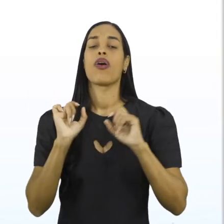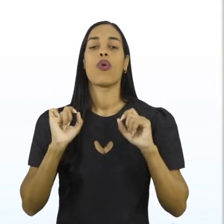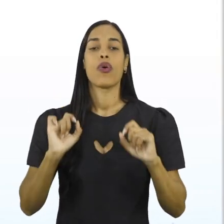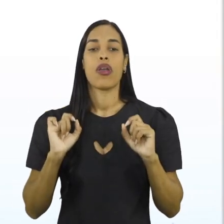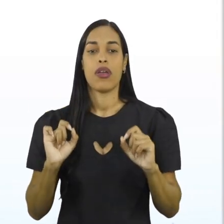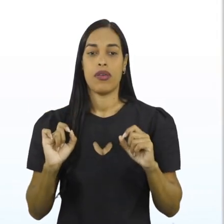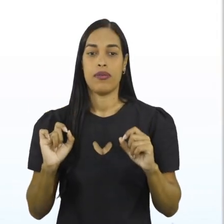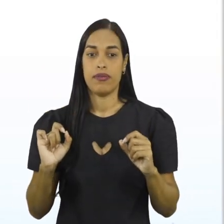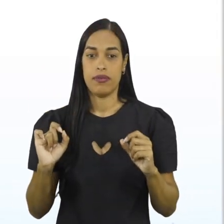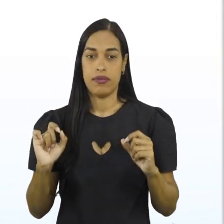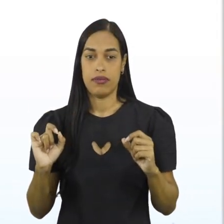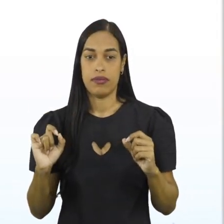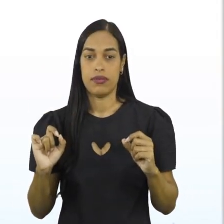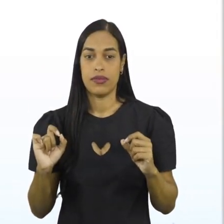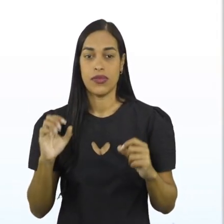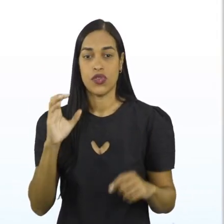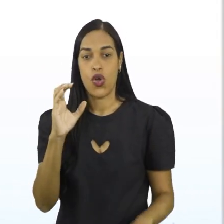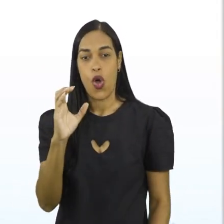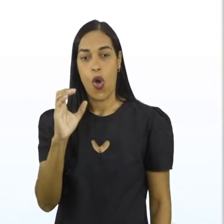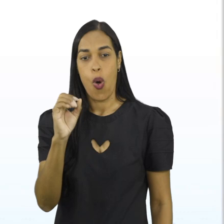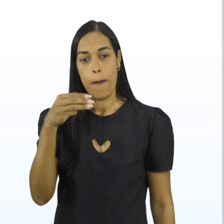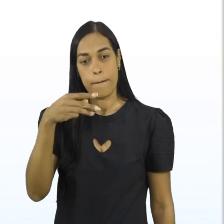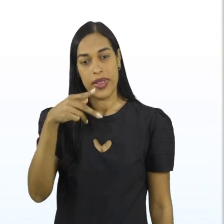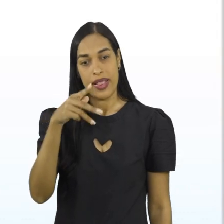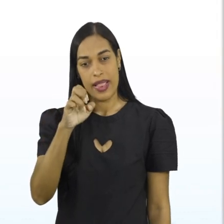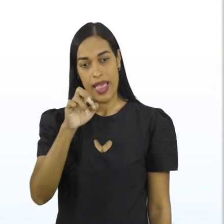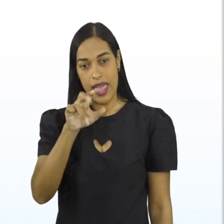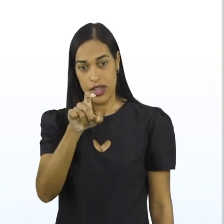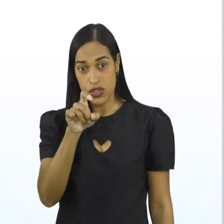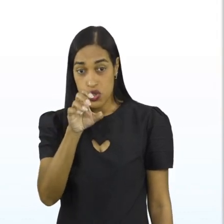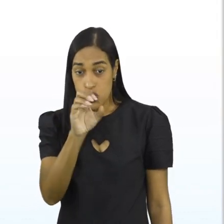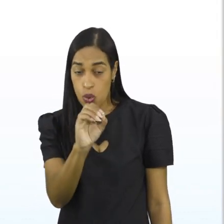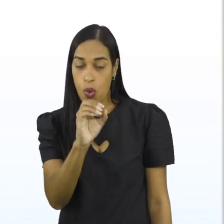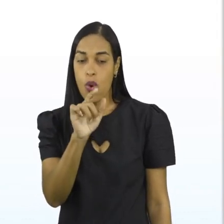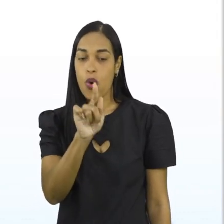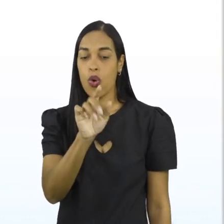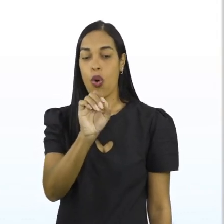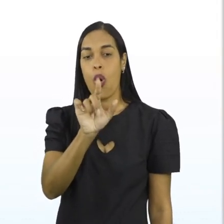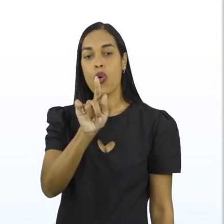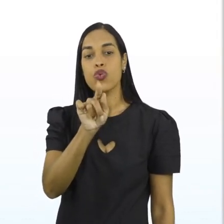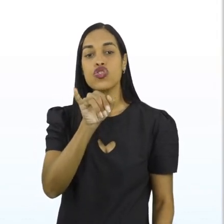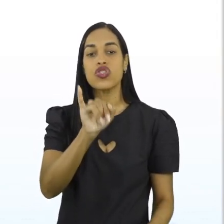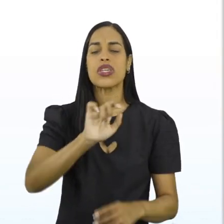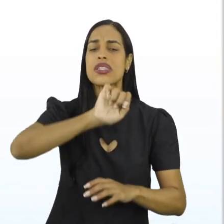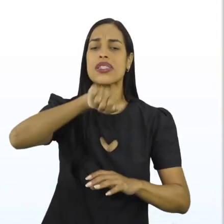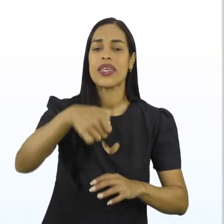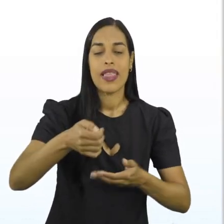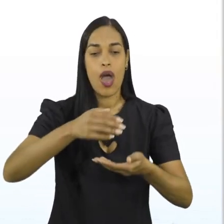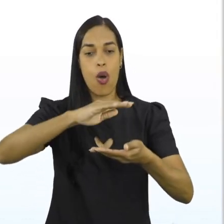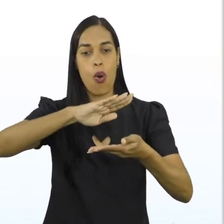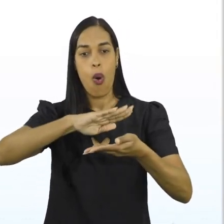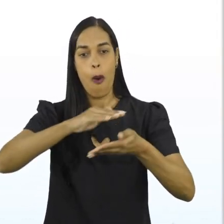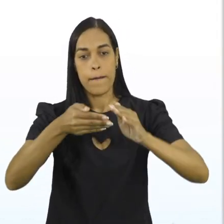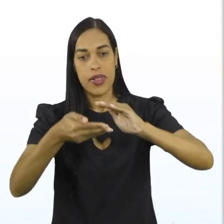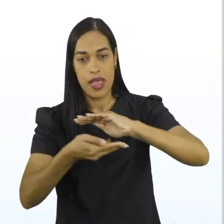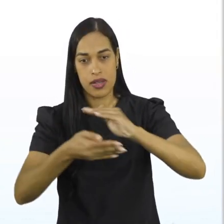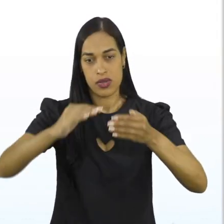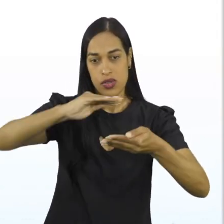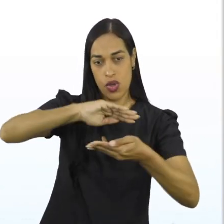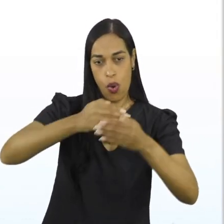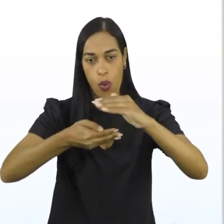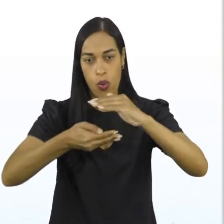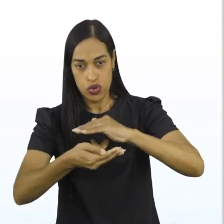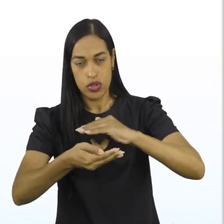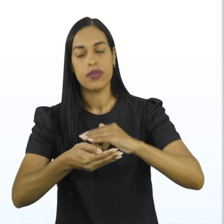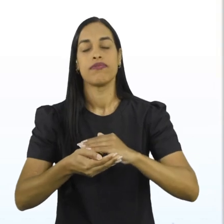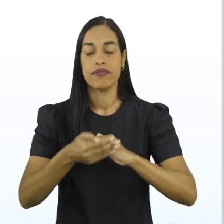uma organela que a gente chama assim, de complexo de Golgi. Olha, o complexo de Golgi, eu preciso